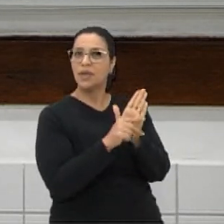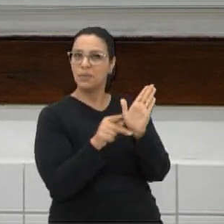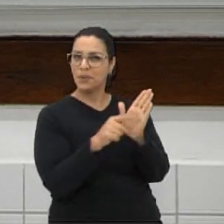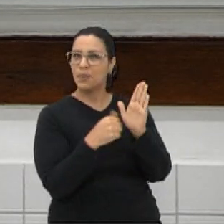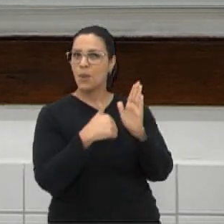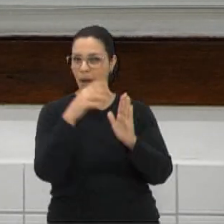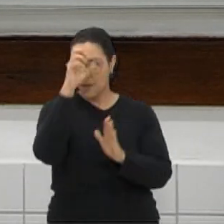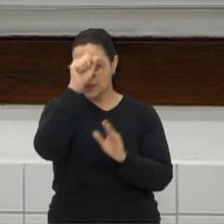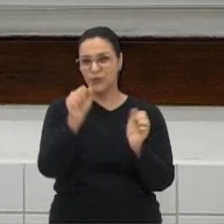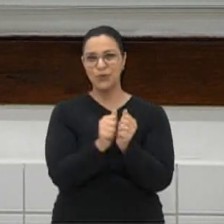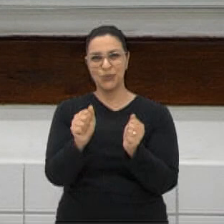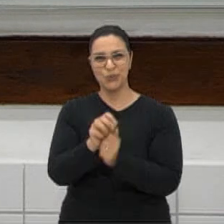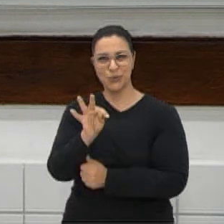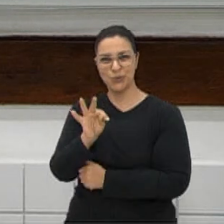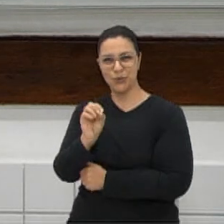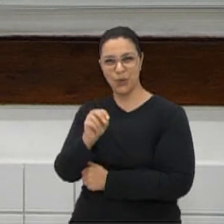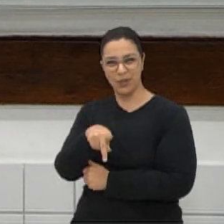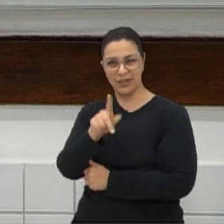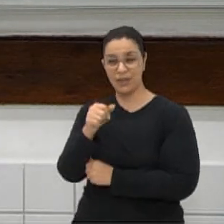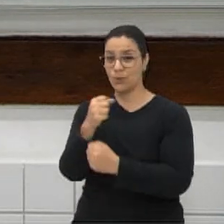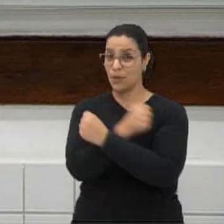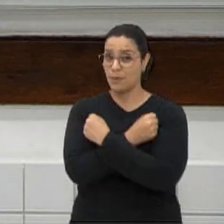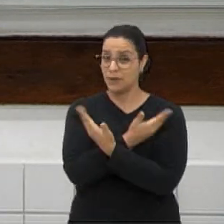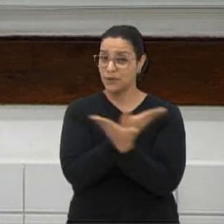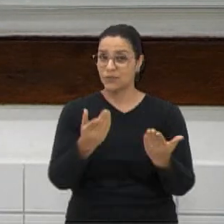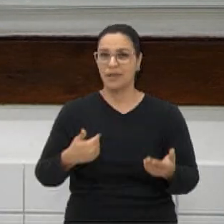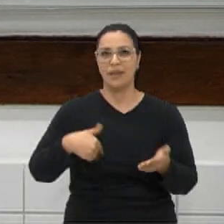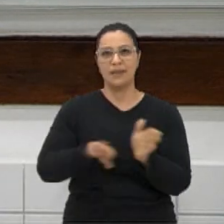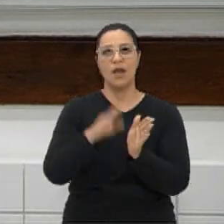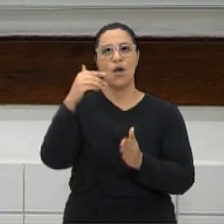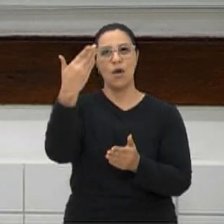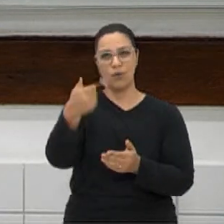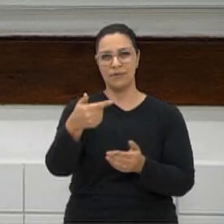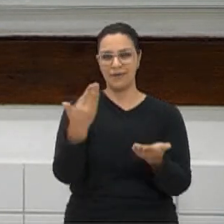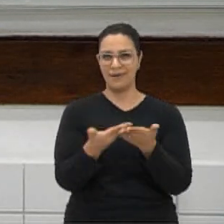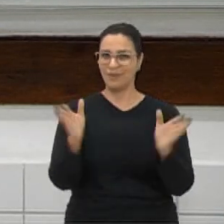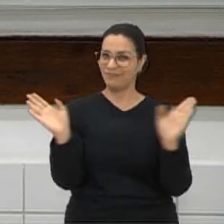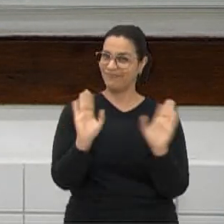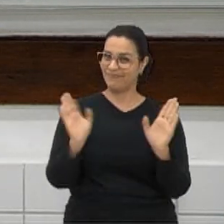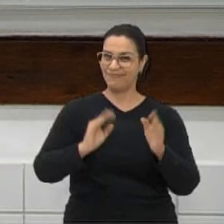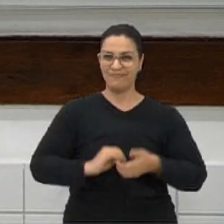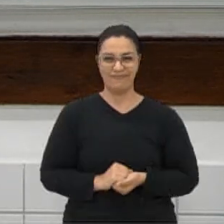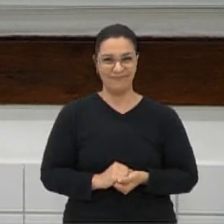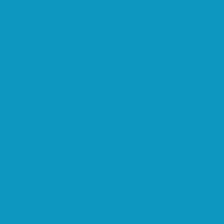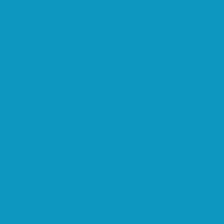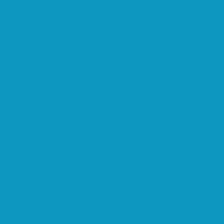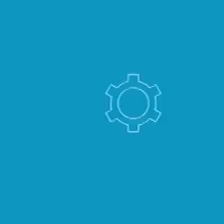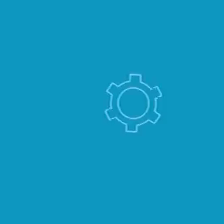morta que eu aprendi com o professor Toki, tá bom? Um abraço para todos, até a nossa próxima aula, meus queridos. Tchau, tchau.